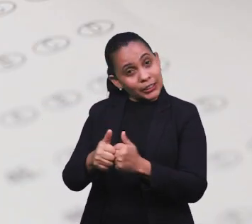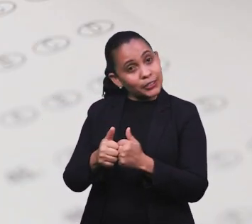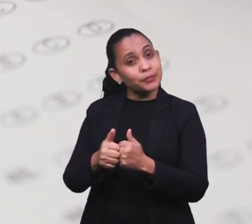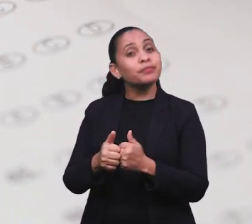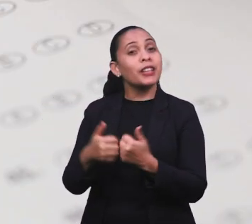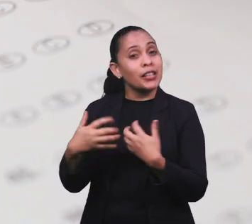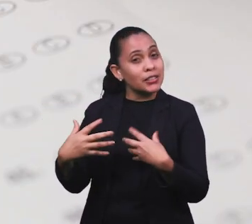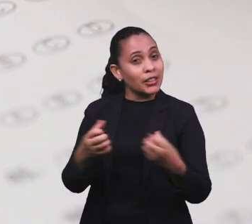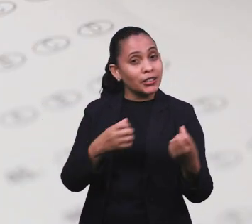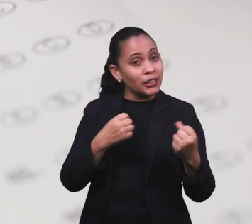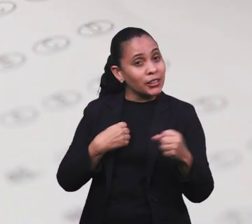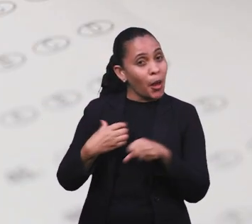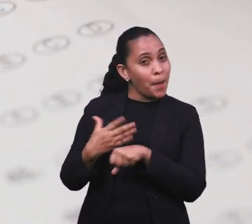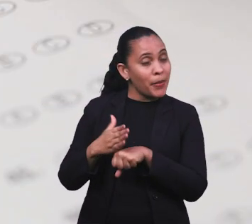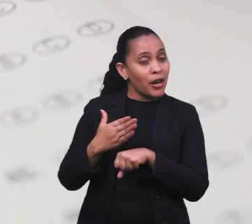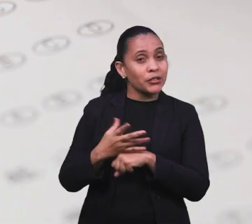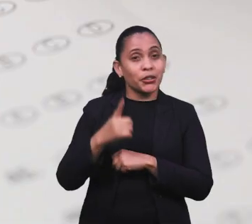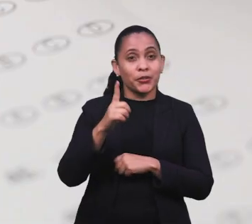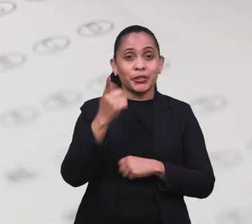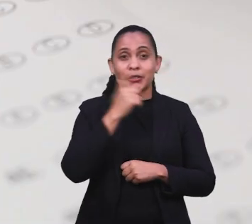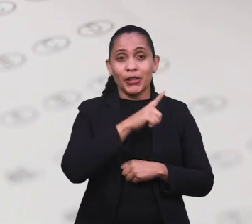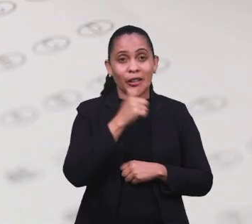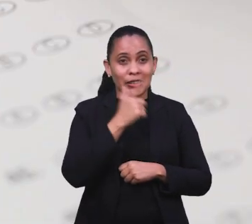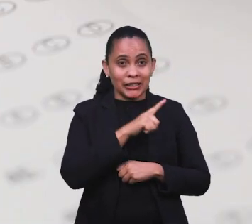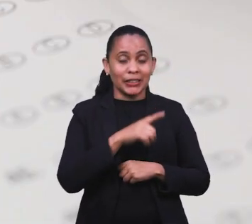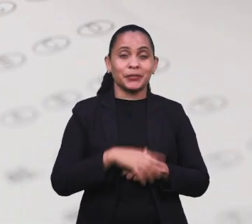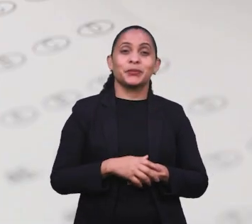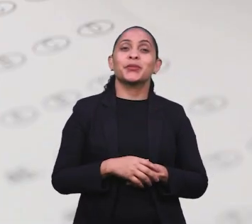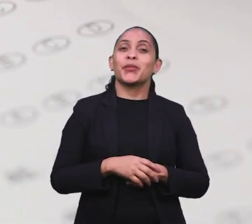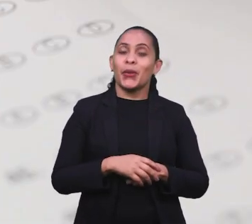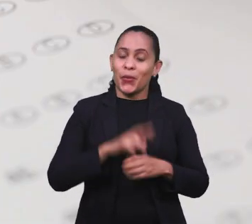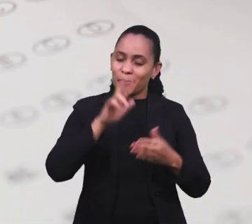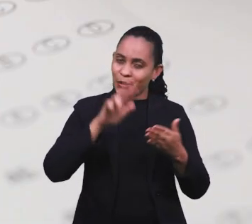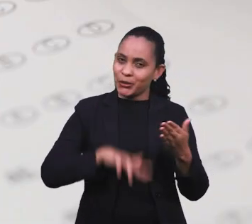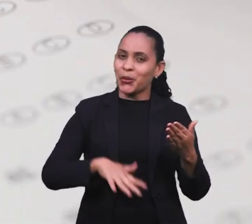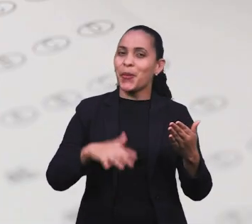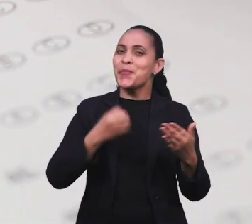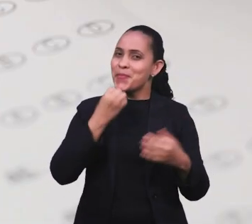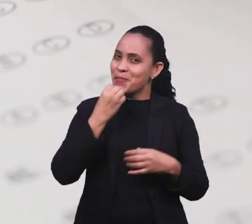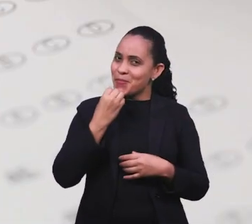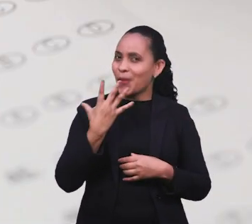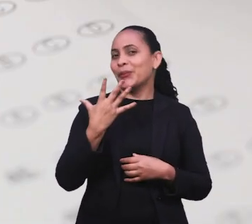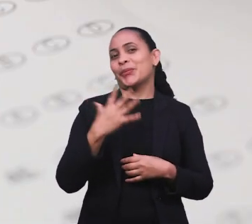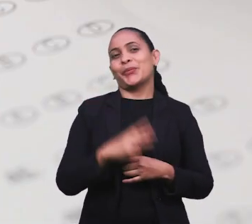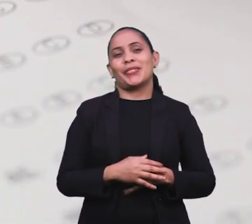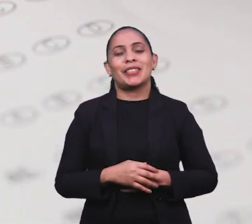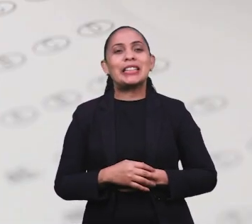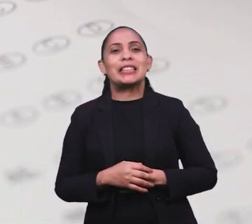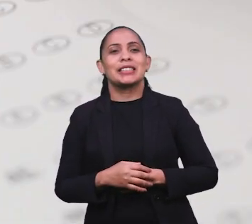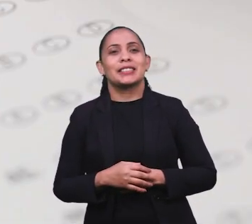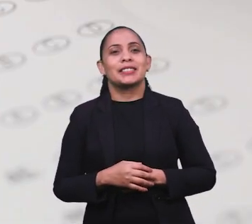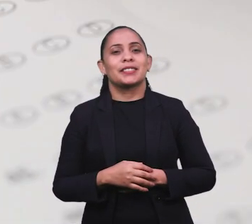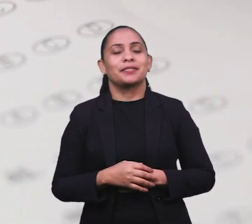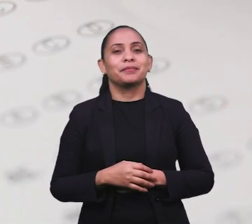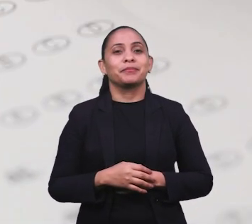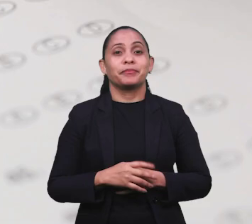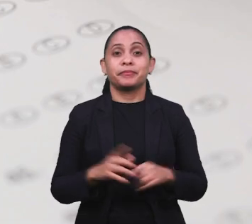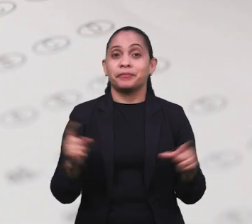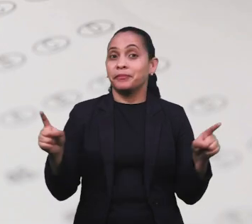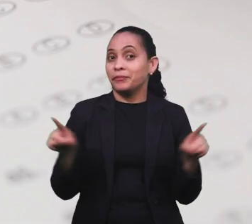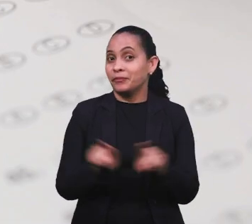essas dicas aqui de aplicação prática, você vai se tornar um melhor leitor, tudo bem? E,